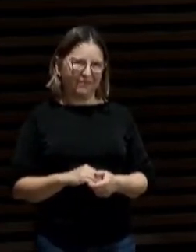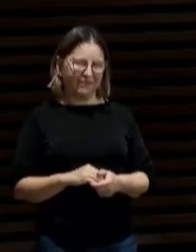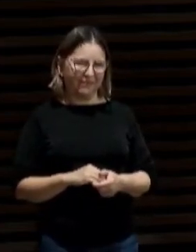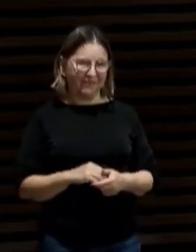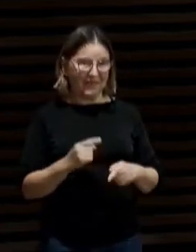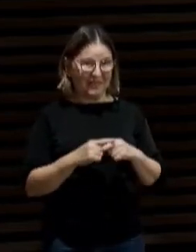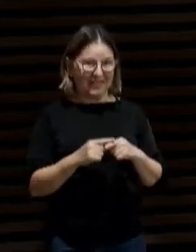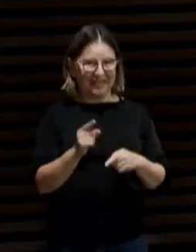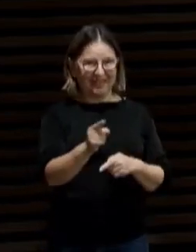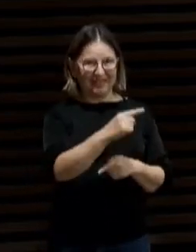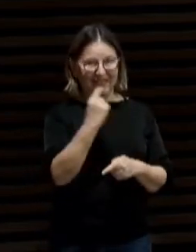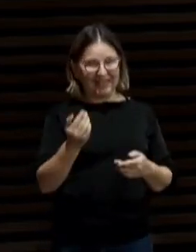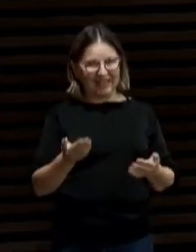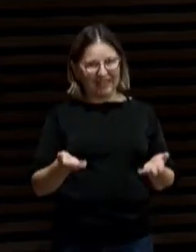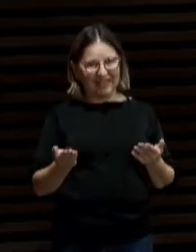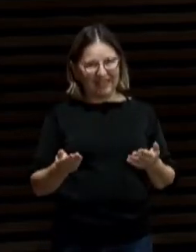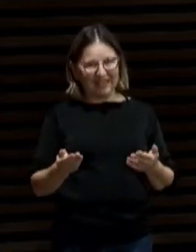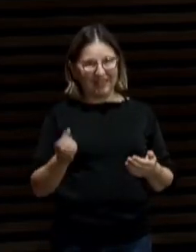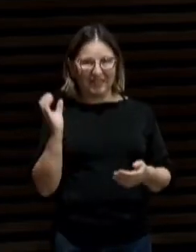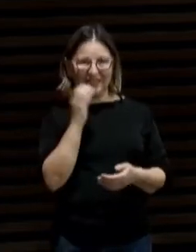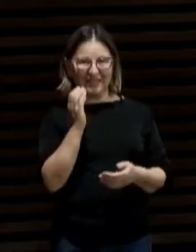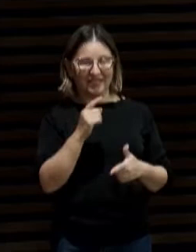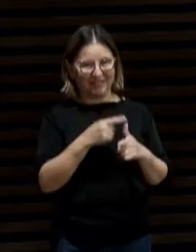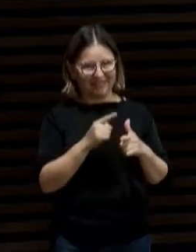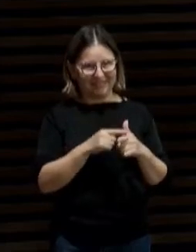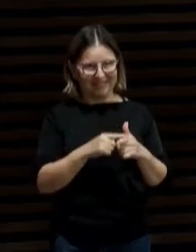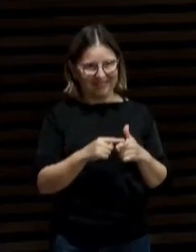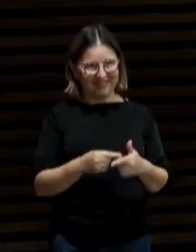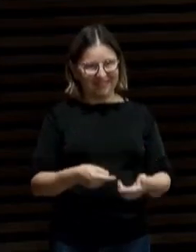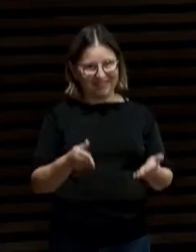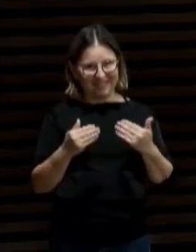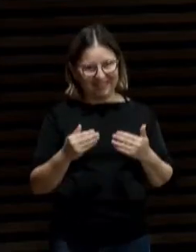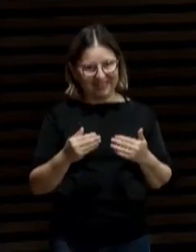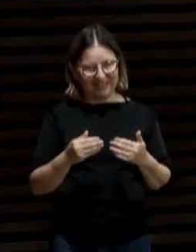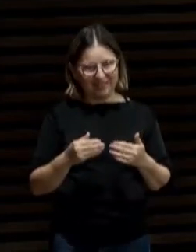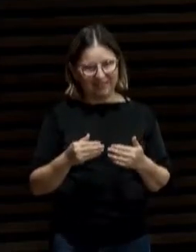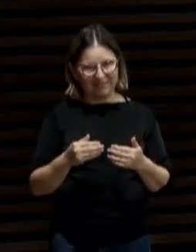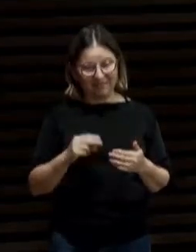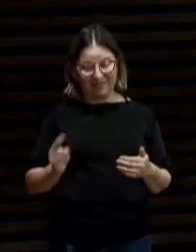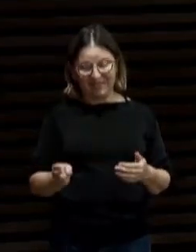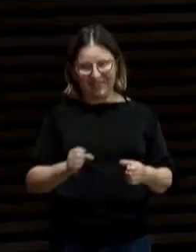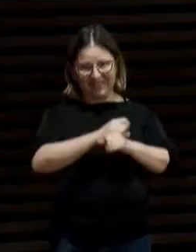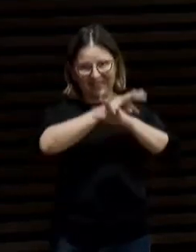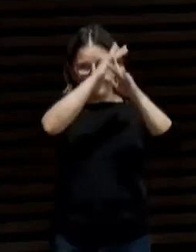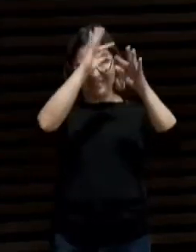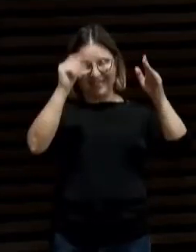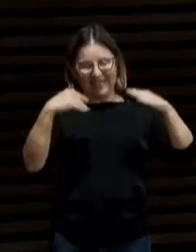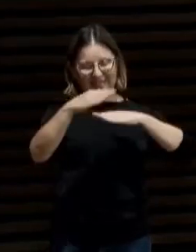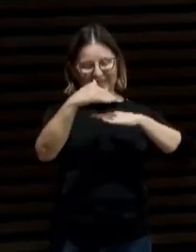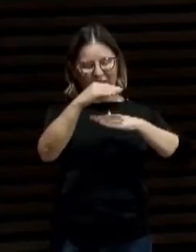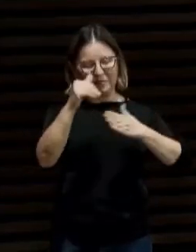Porque a nossa leve e momentânea tribulação produz para nós eterno peso de glória, acima de